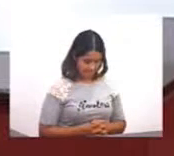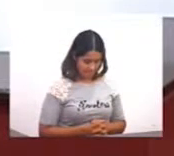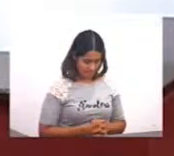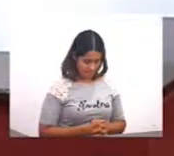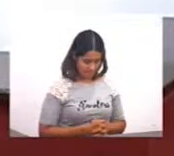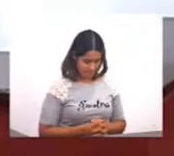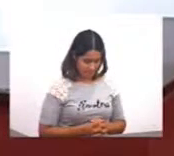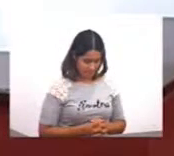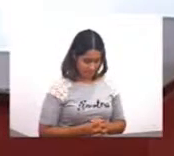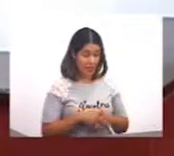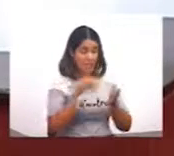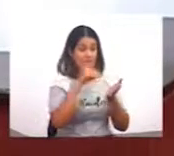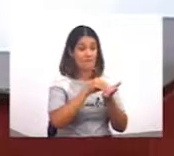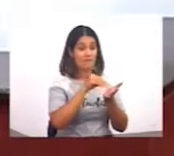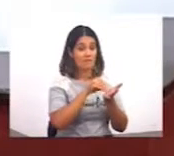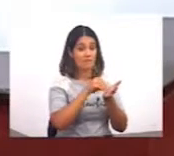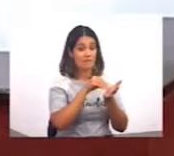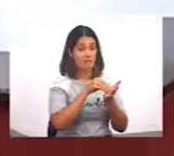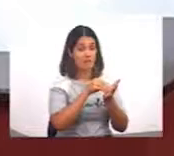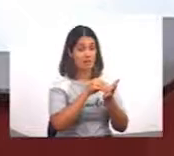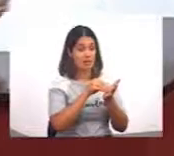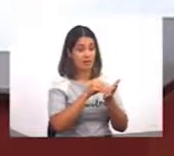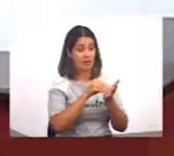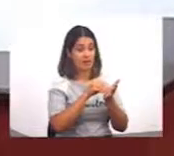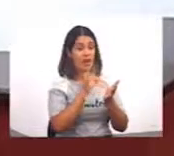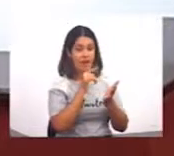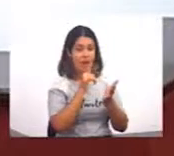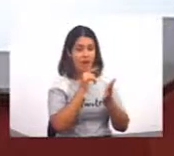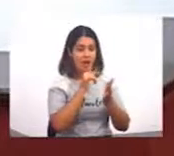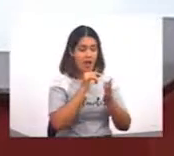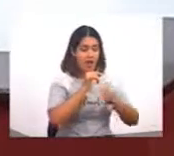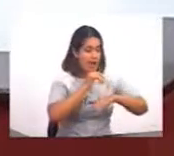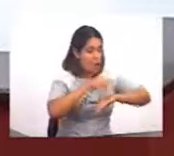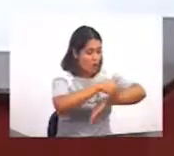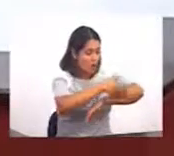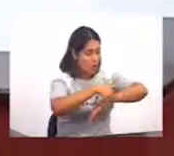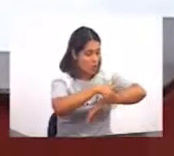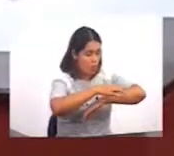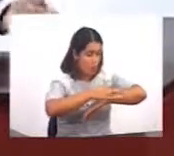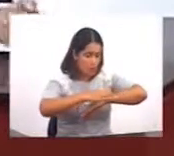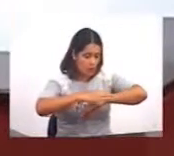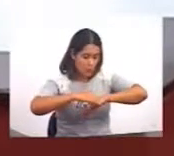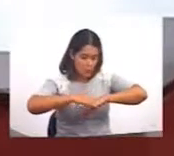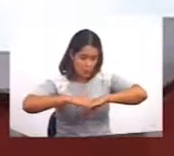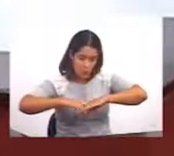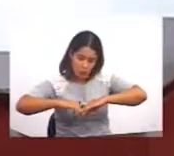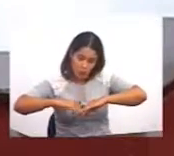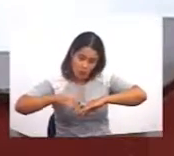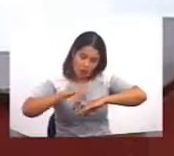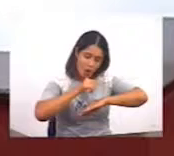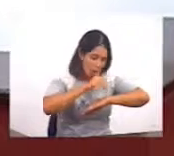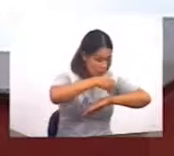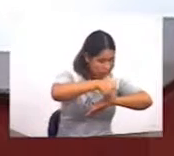escoar água para o Vial. E era para serem tratadas na bandeja, serem tratadas como rei. Ao